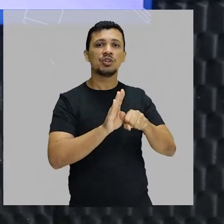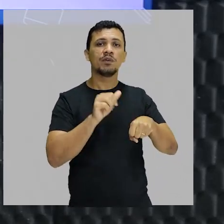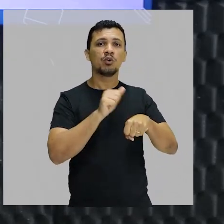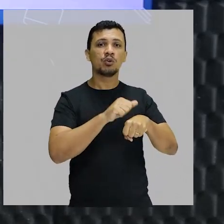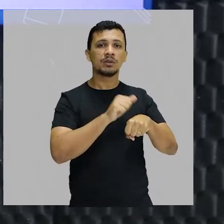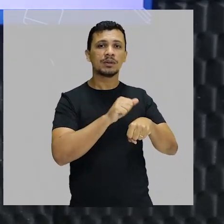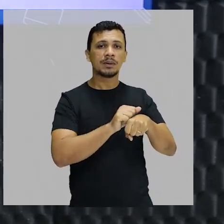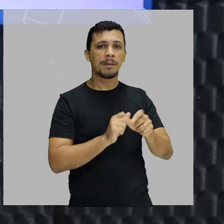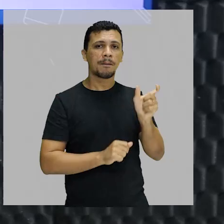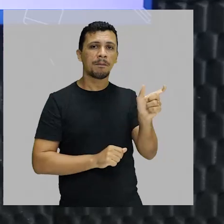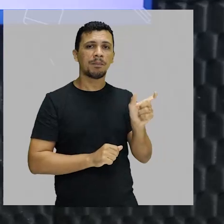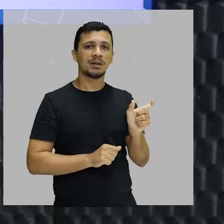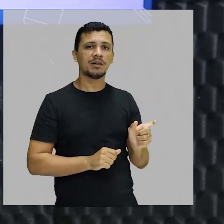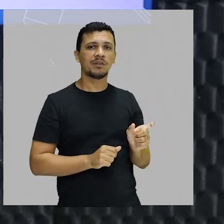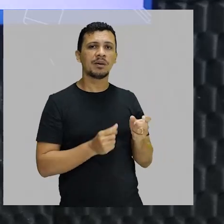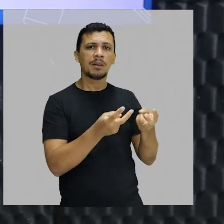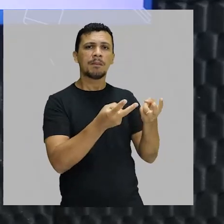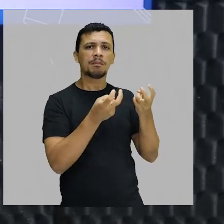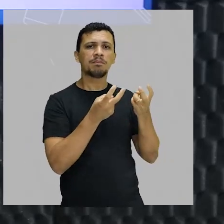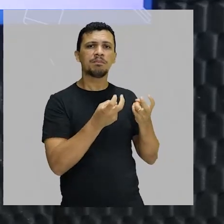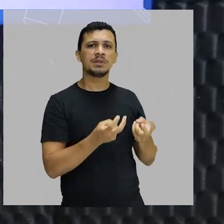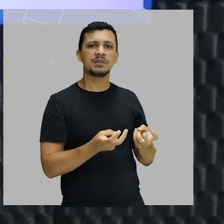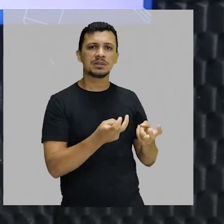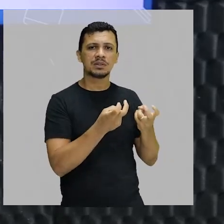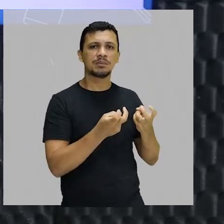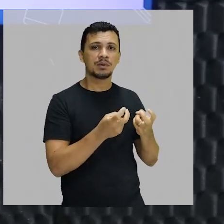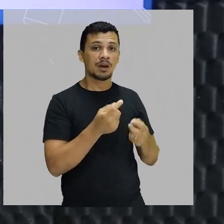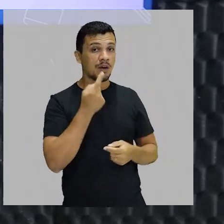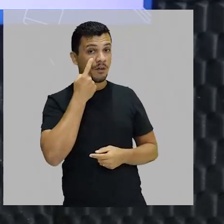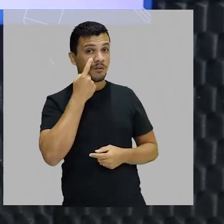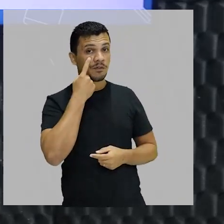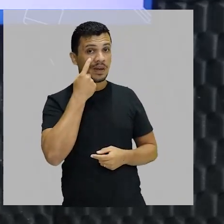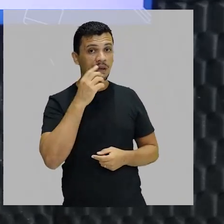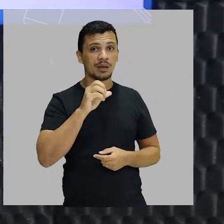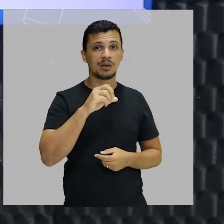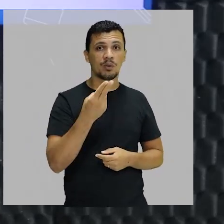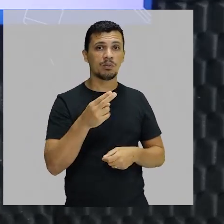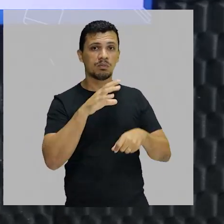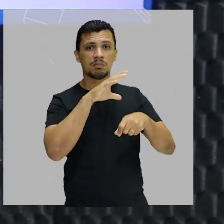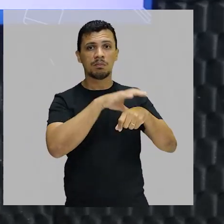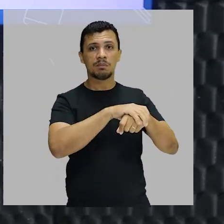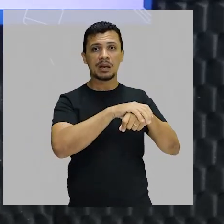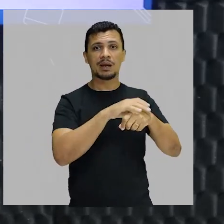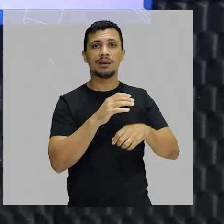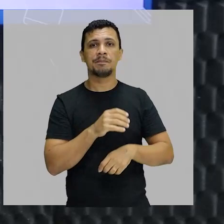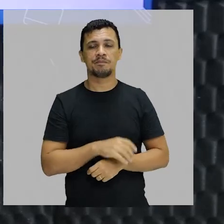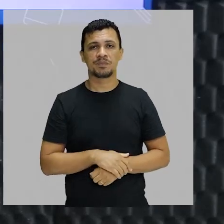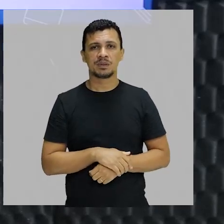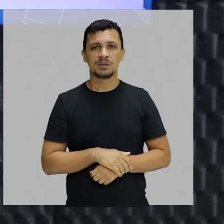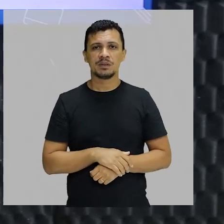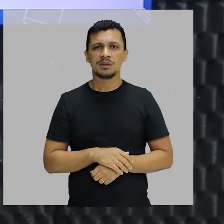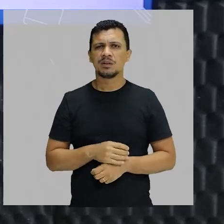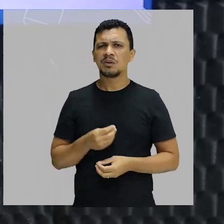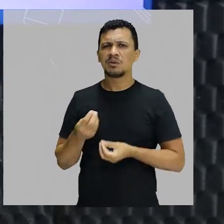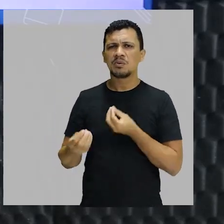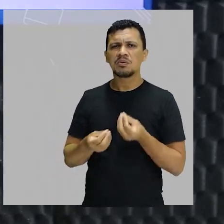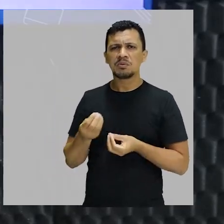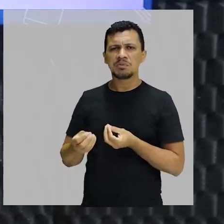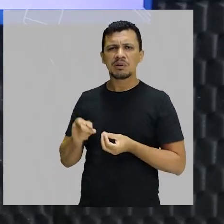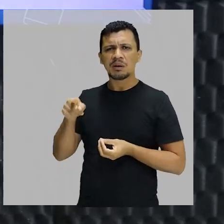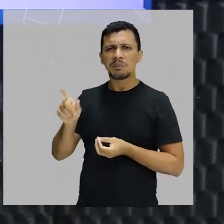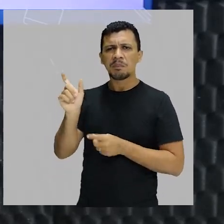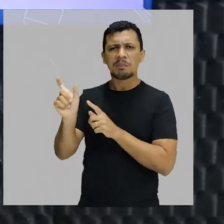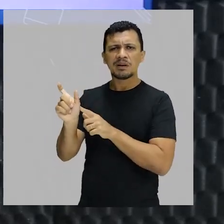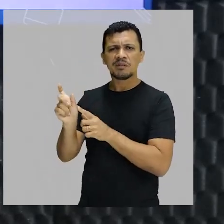podemos perceber através de los sentidos. E aí alguém pode me perguntar, e se através não está escrito errado, não é